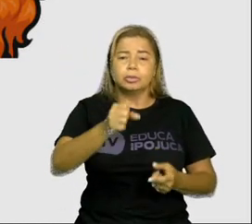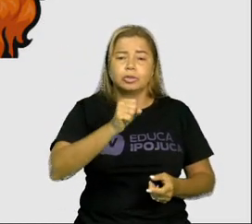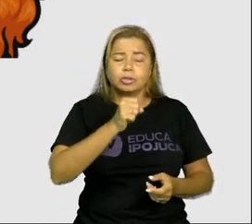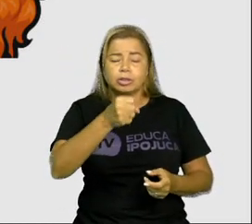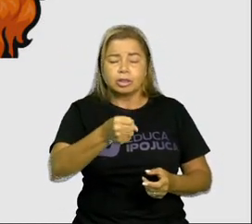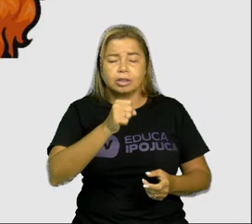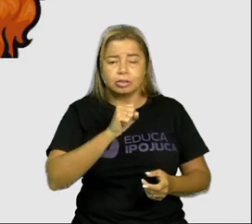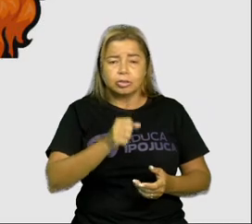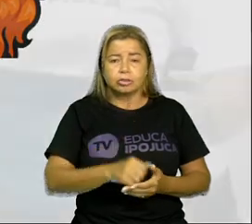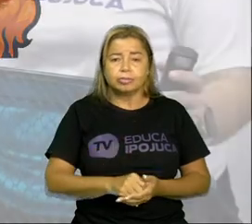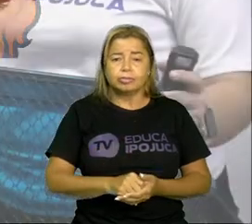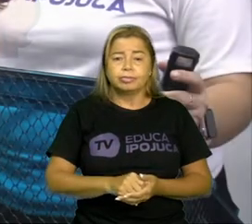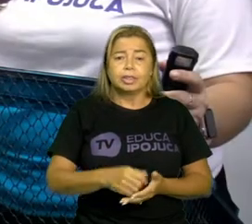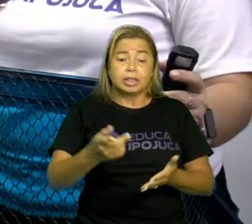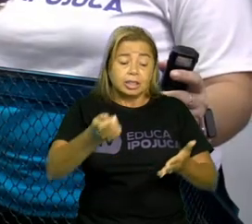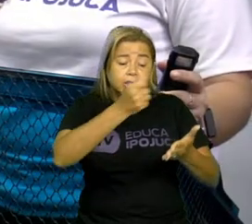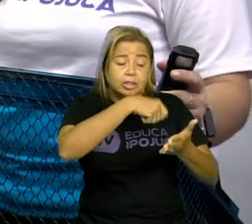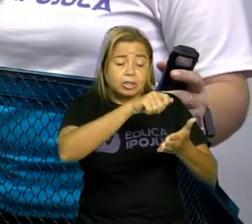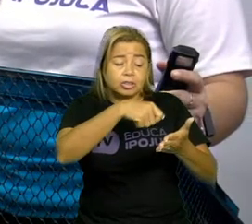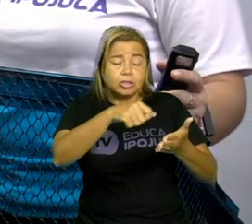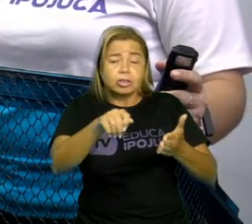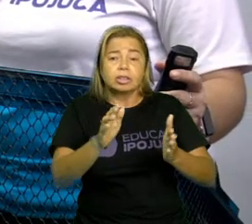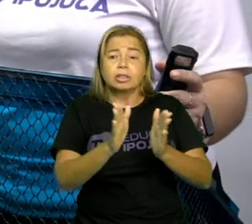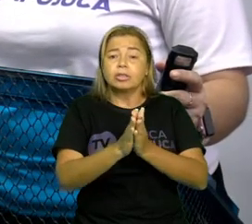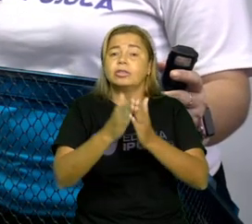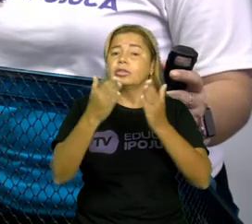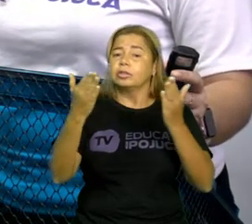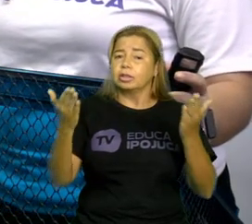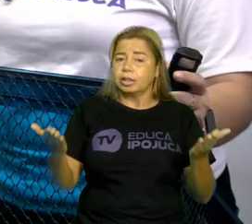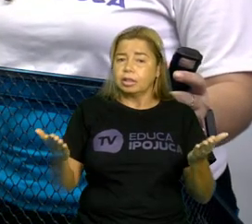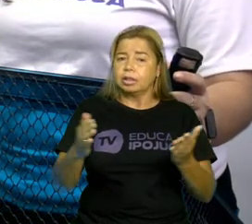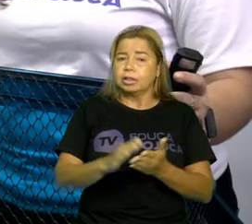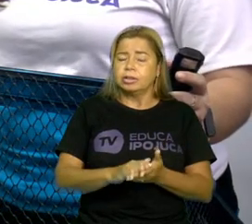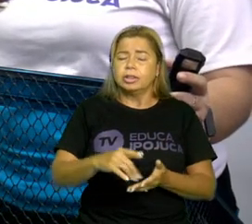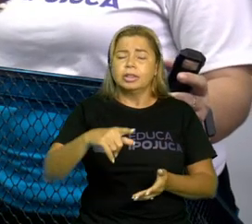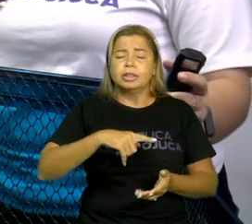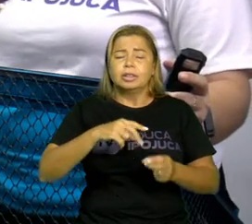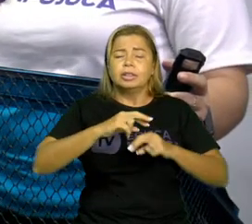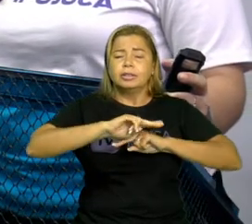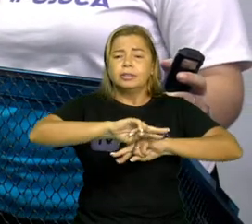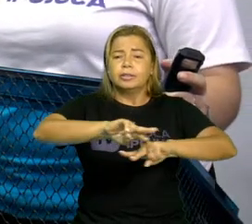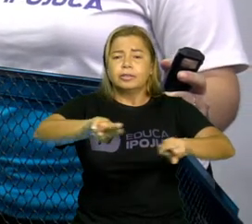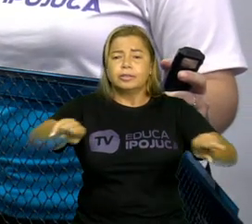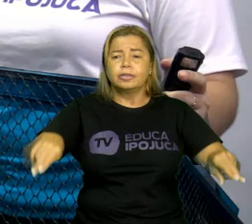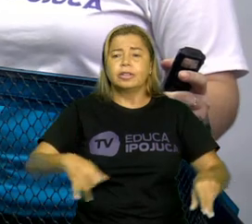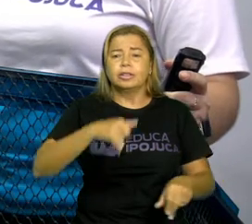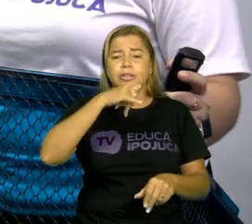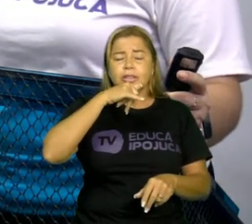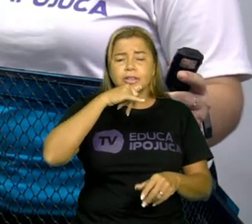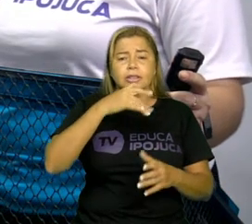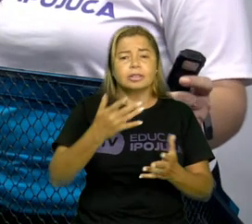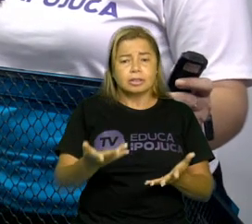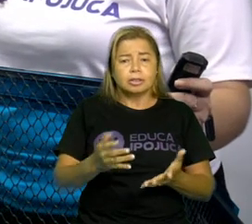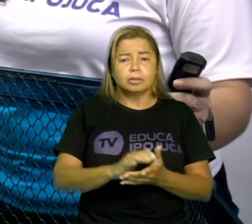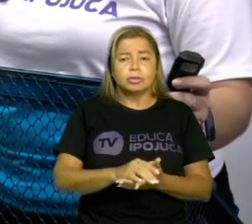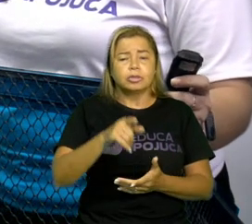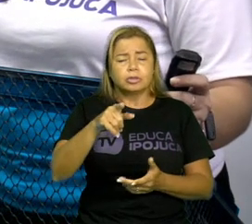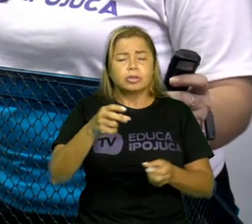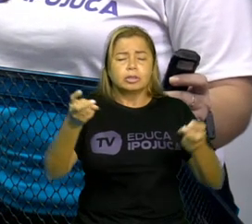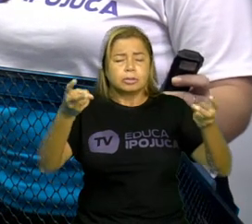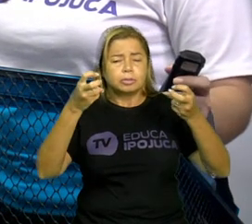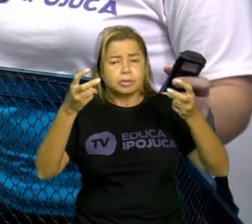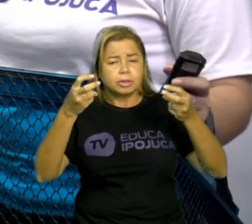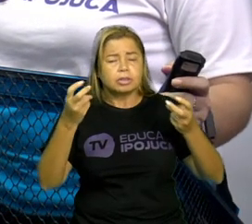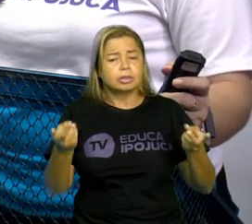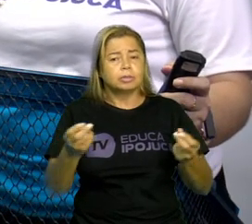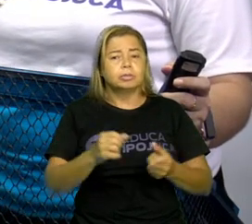no caderno. Nós vimos exemplo de várias características. Então, eu quero que você analise pelo menos algumas delas nesse texto que a gente leu da